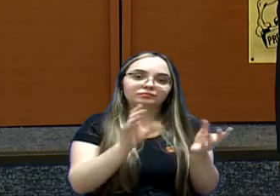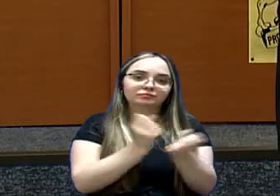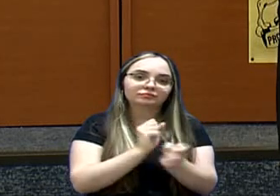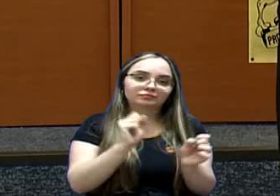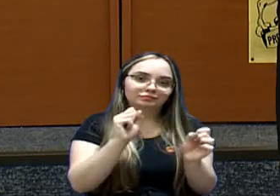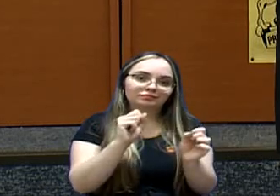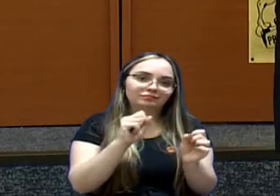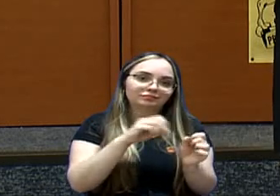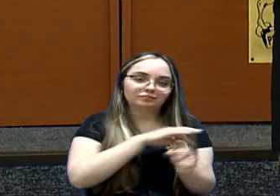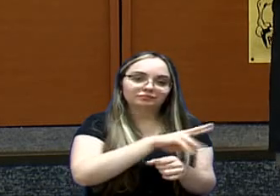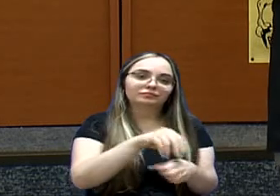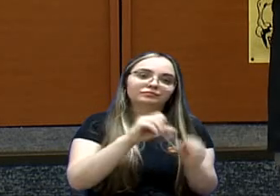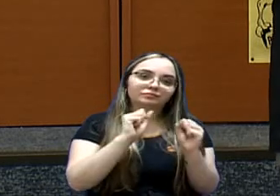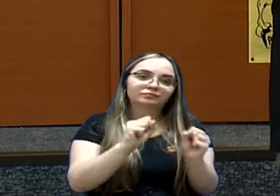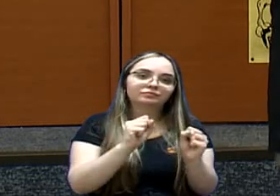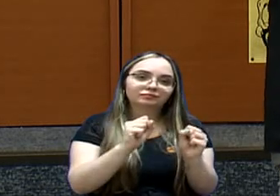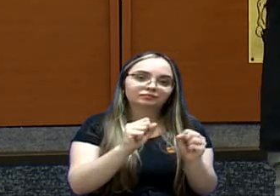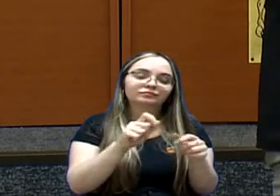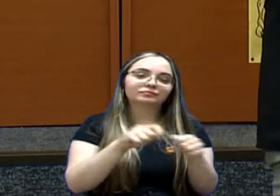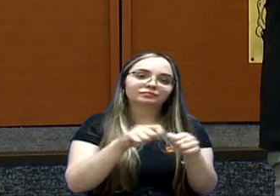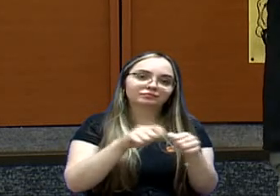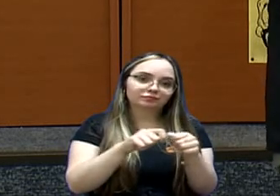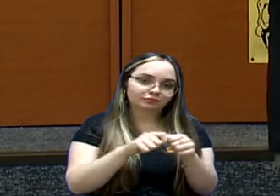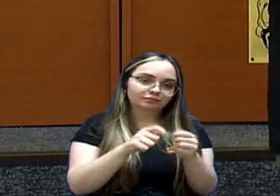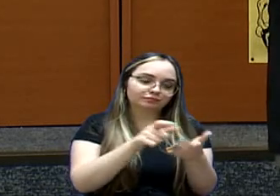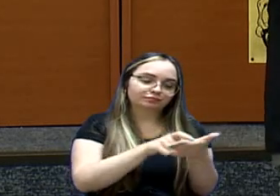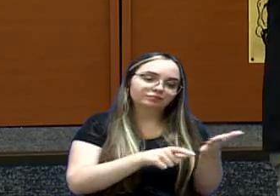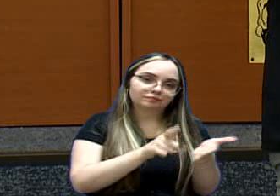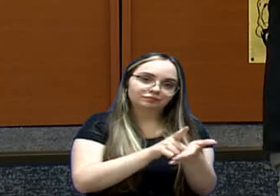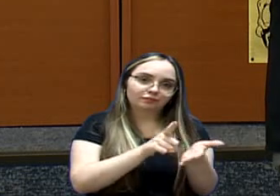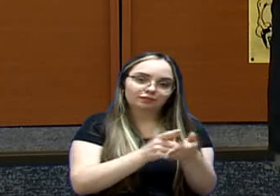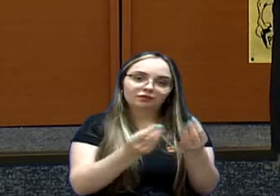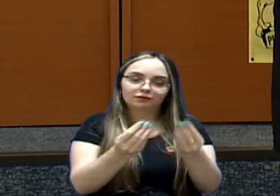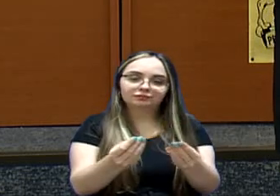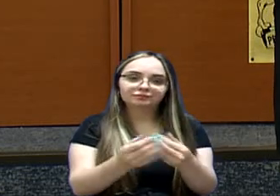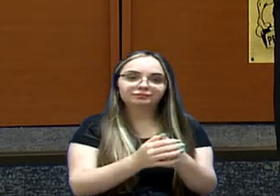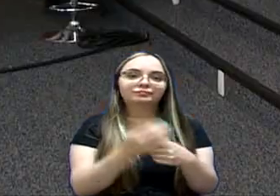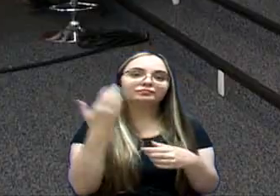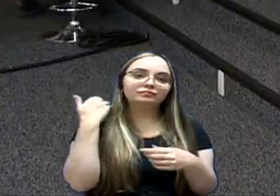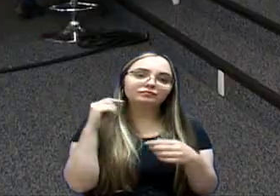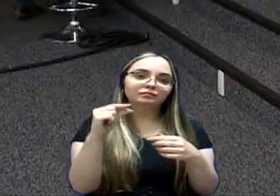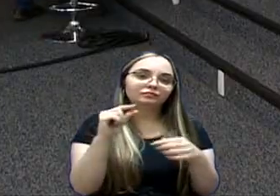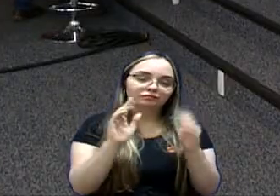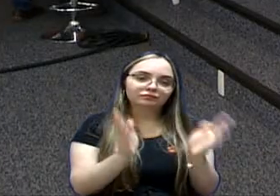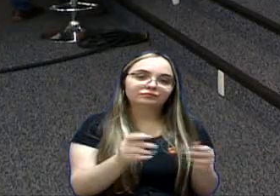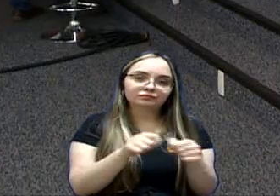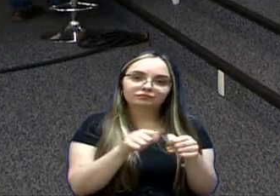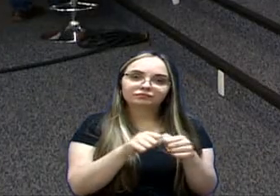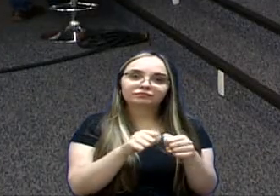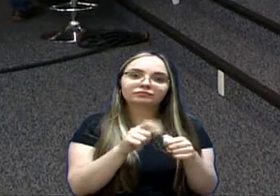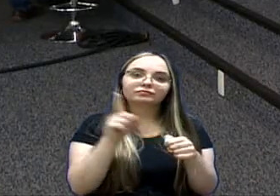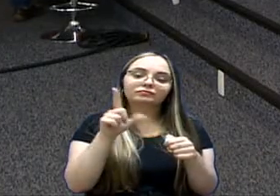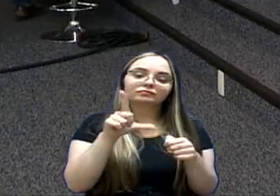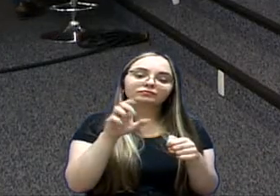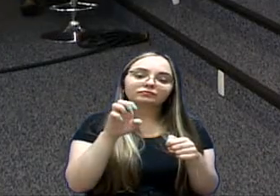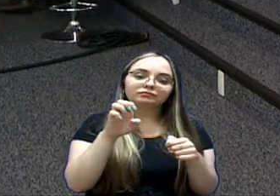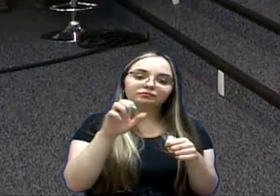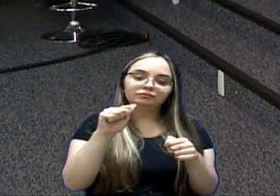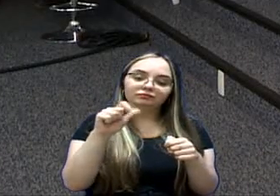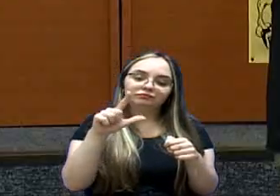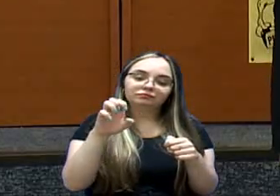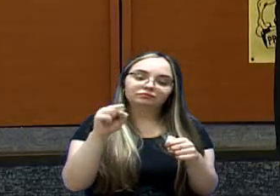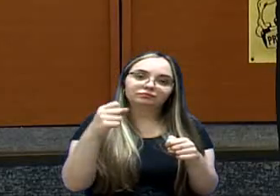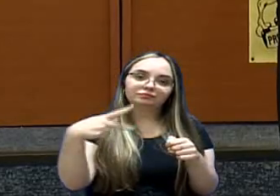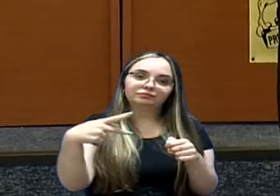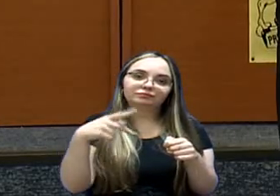os optometristas pudessem fazer essa receita. Esteve agora há pouco tempo na Alesp, em São Paulo,